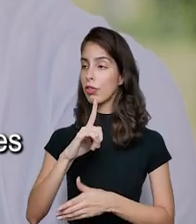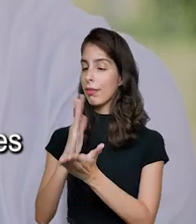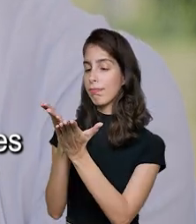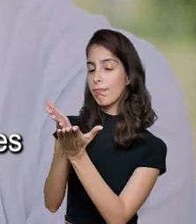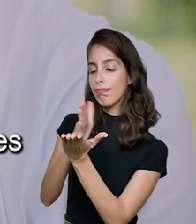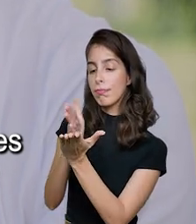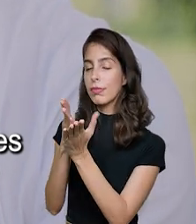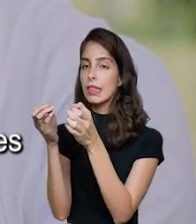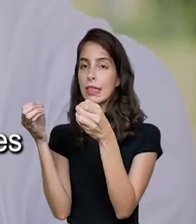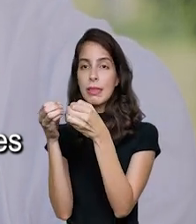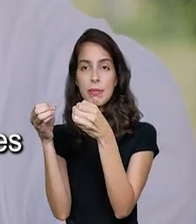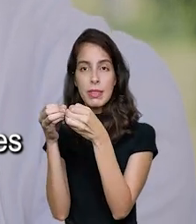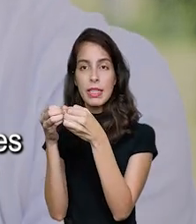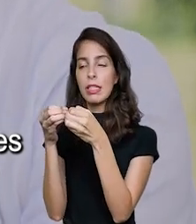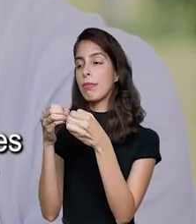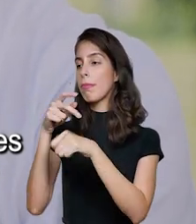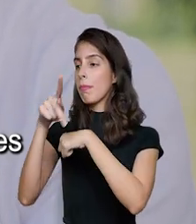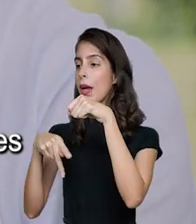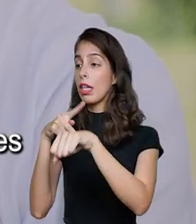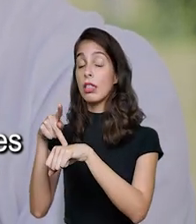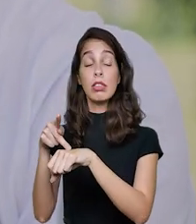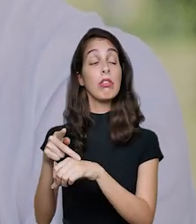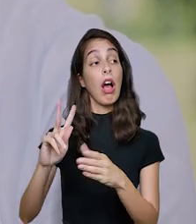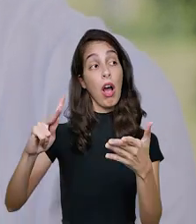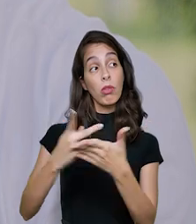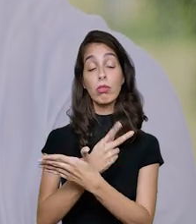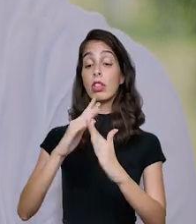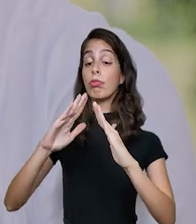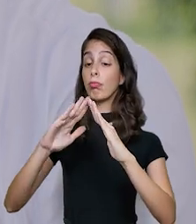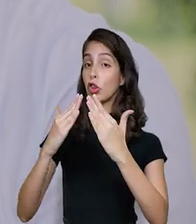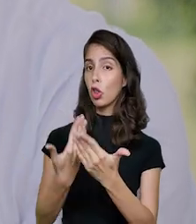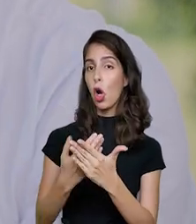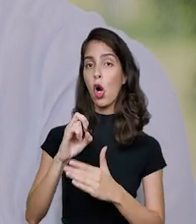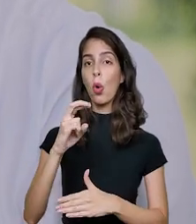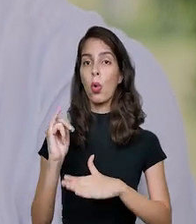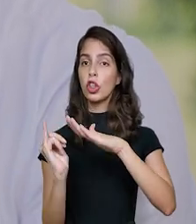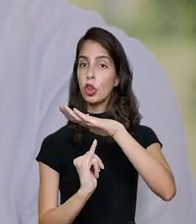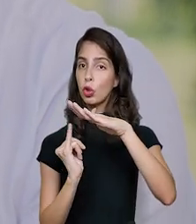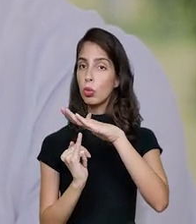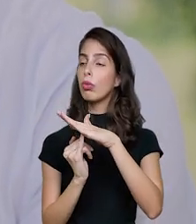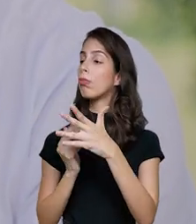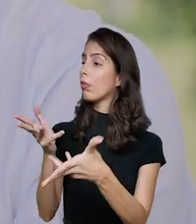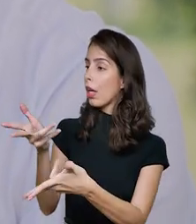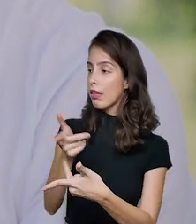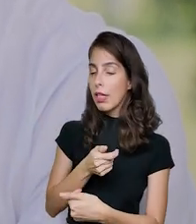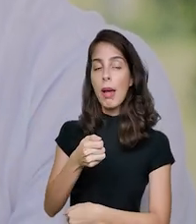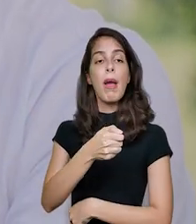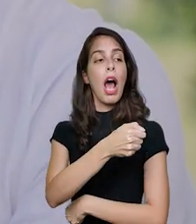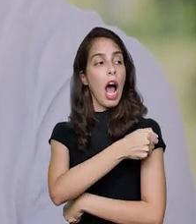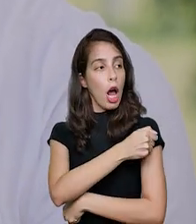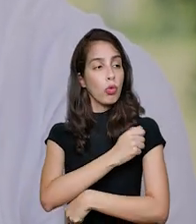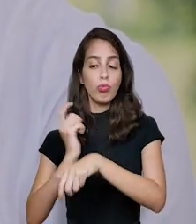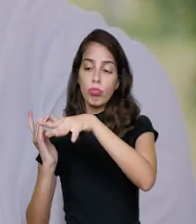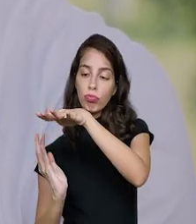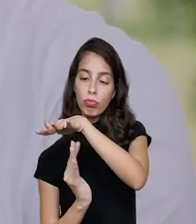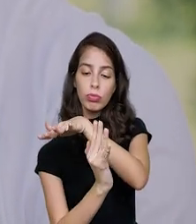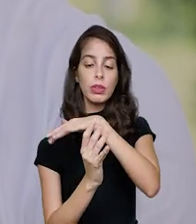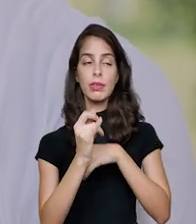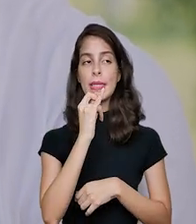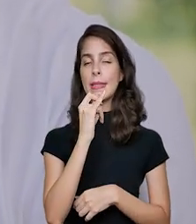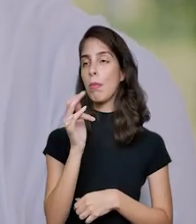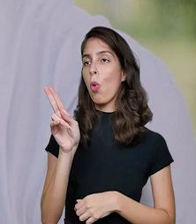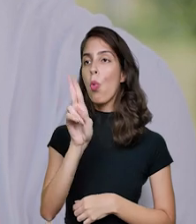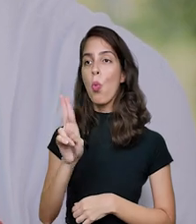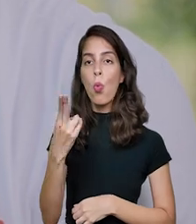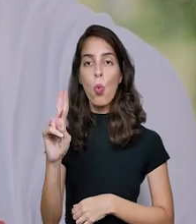estudante de um nosso e outra metade de um outro país né A sei lá Uruguai dig Paraguai né e Argentina